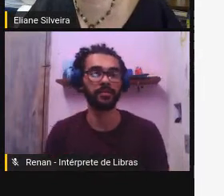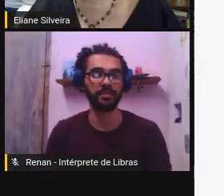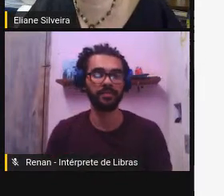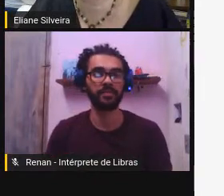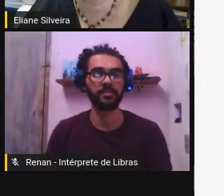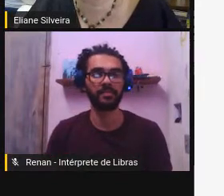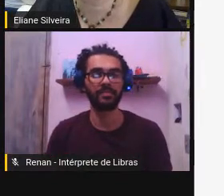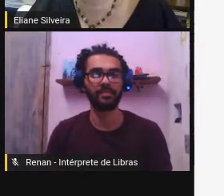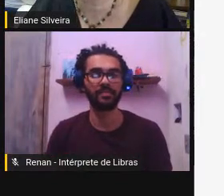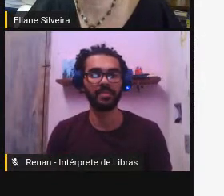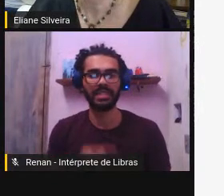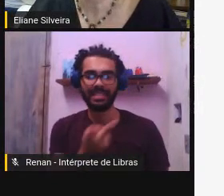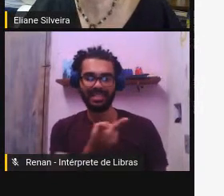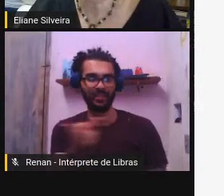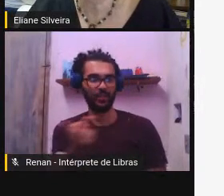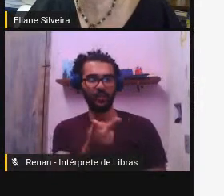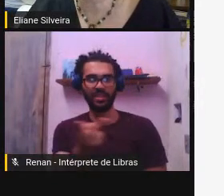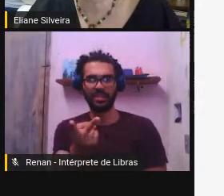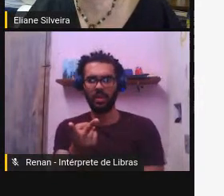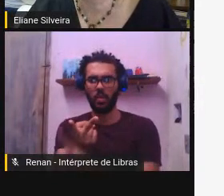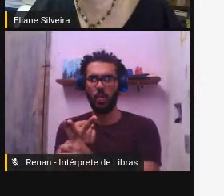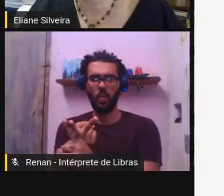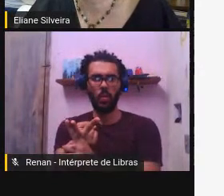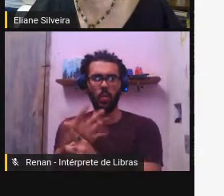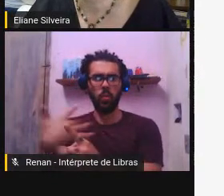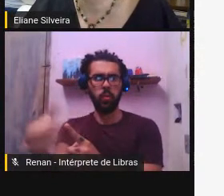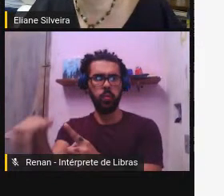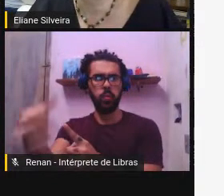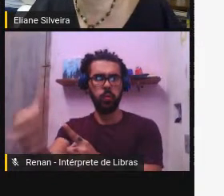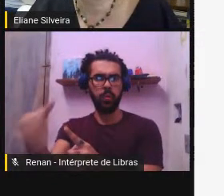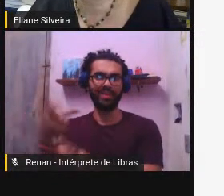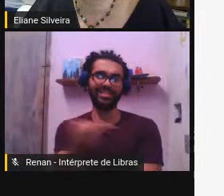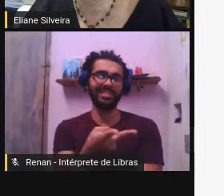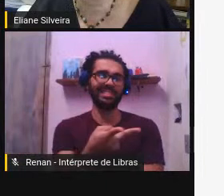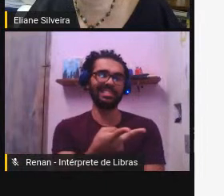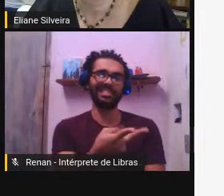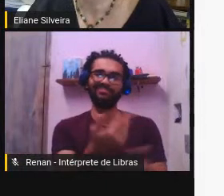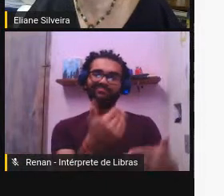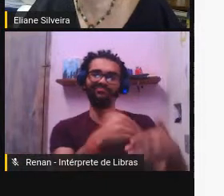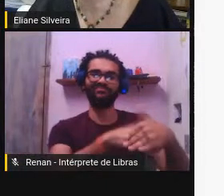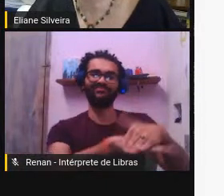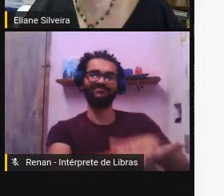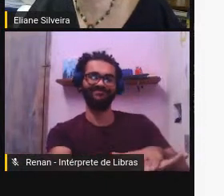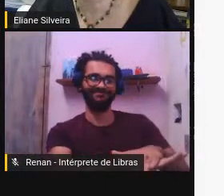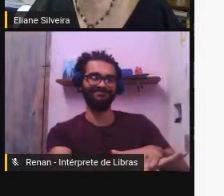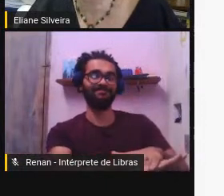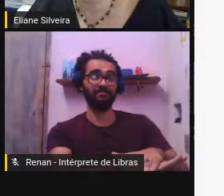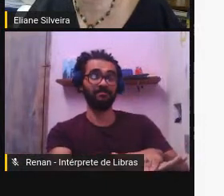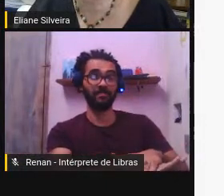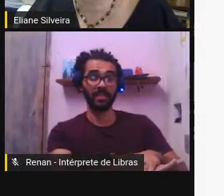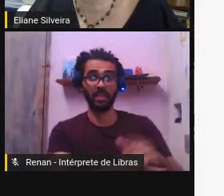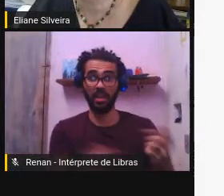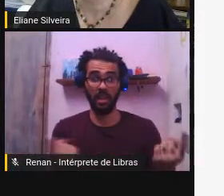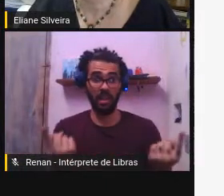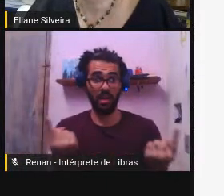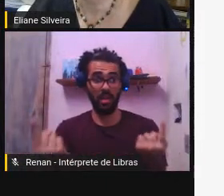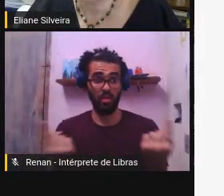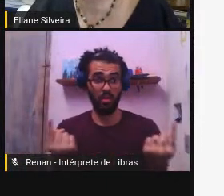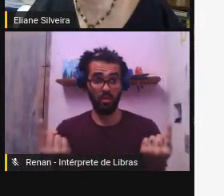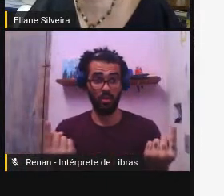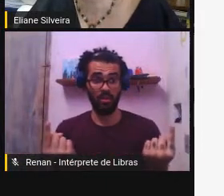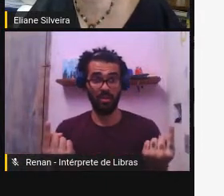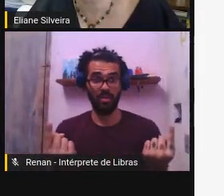e o fracasso das suas obras. Tanto um quanto o outro, o triunfo e o infortúnio, podem incidir sobre a mesma obra,